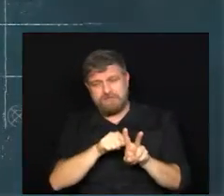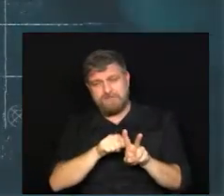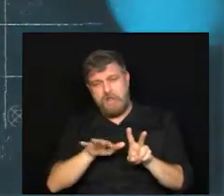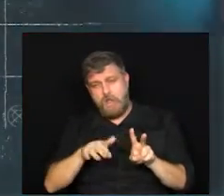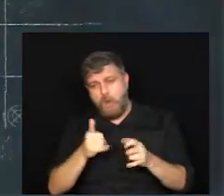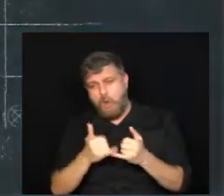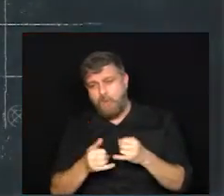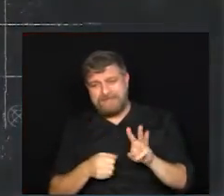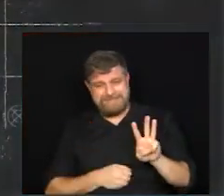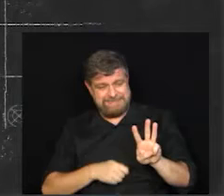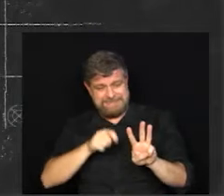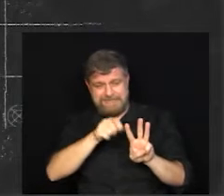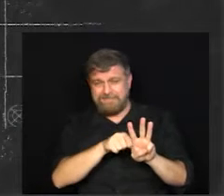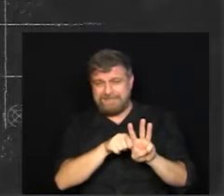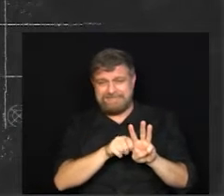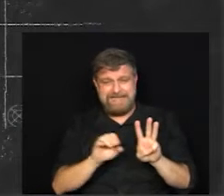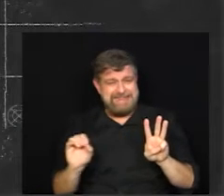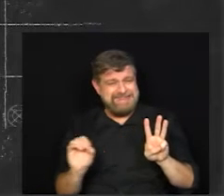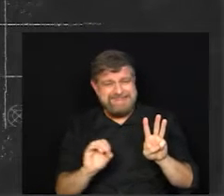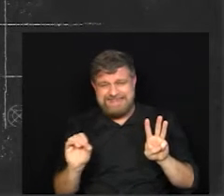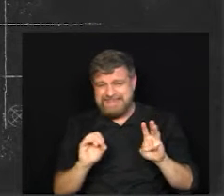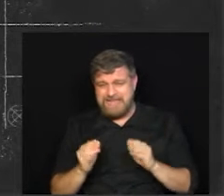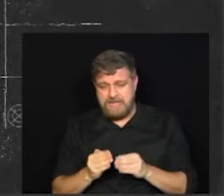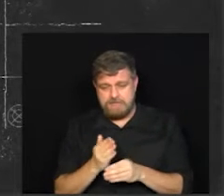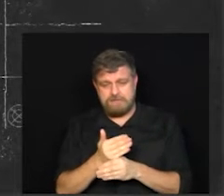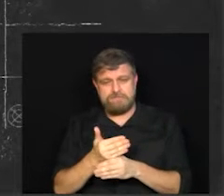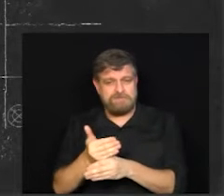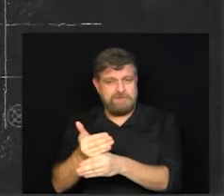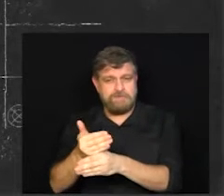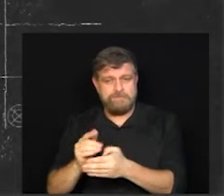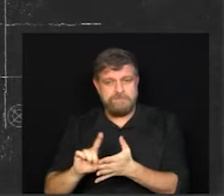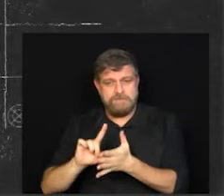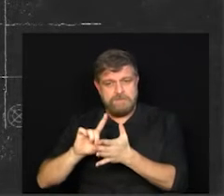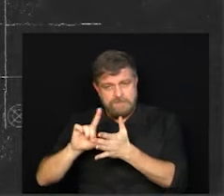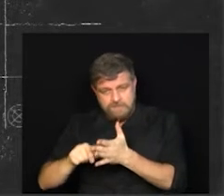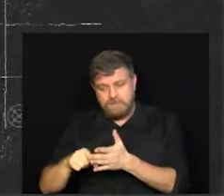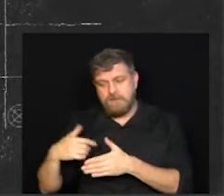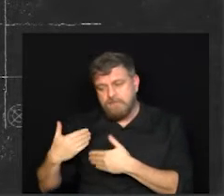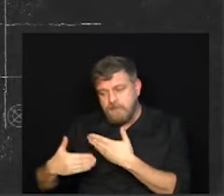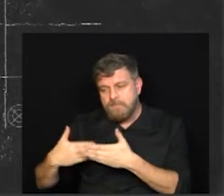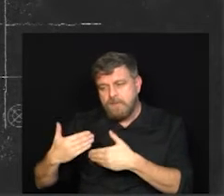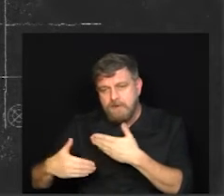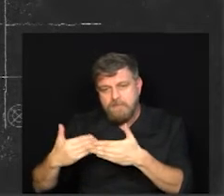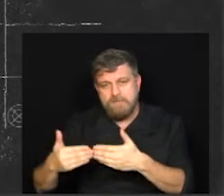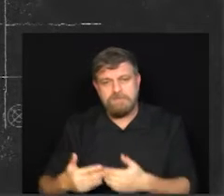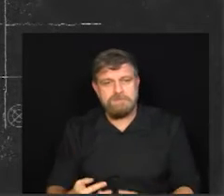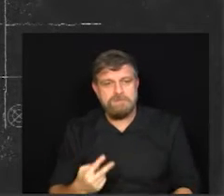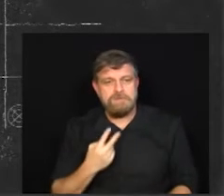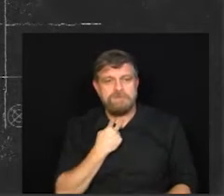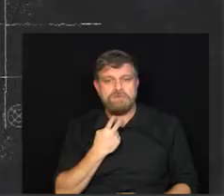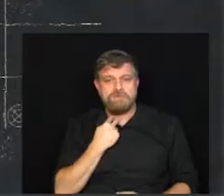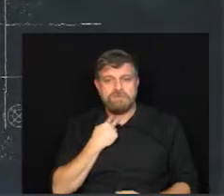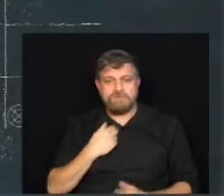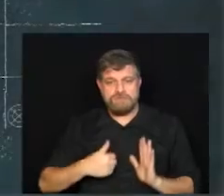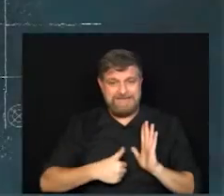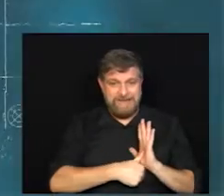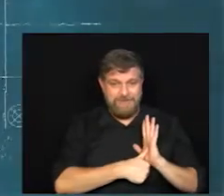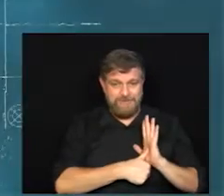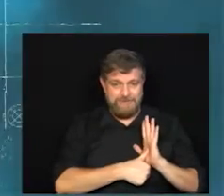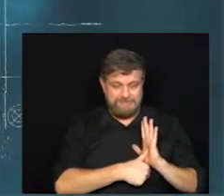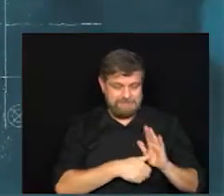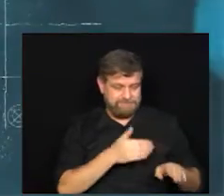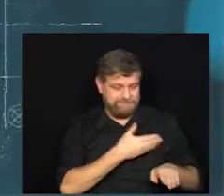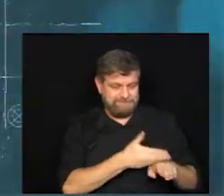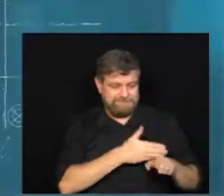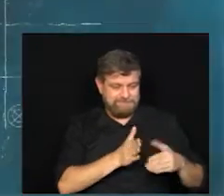meses quase sem navegar mesmo. Mas depois, com o tempo, como eu não podia usar o clube, que estava